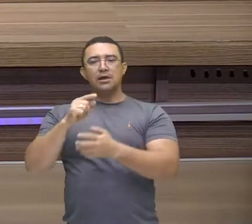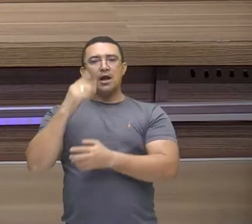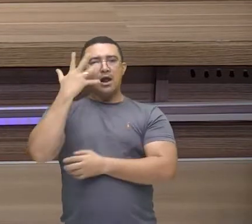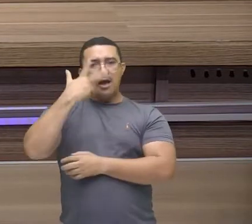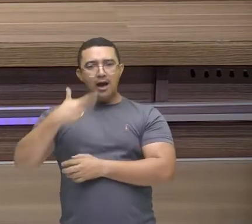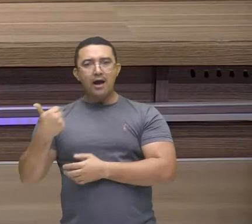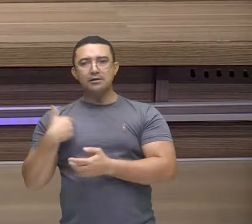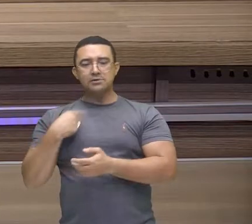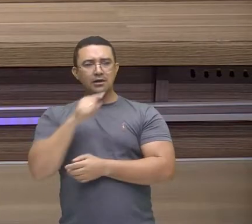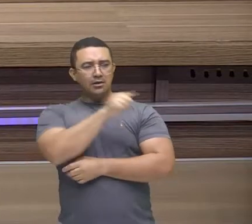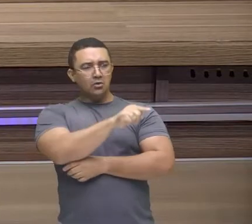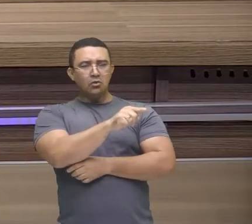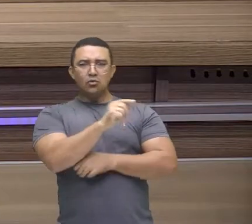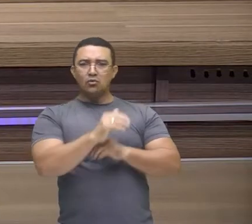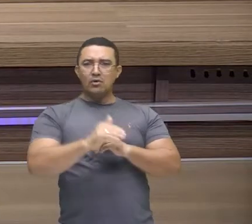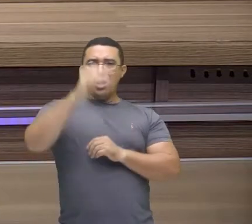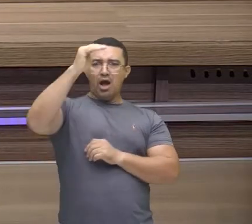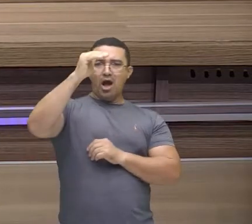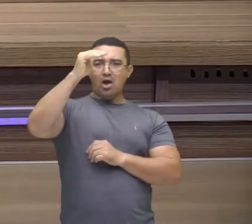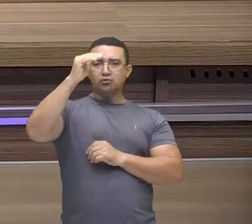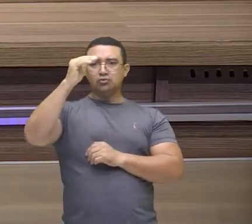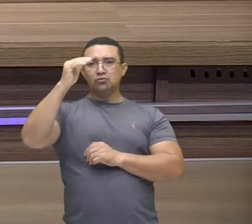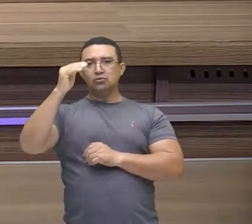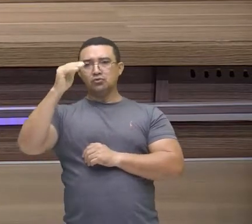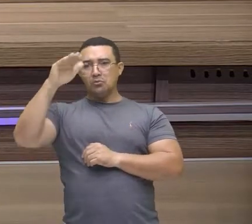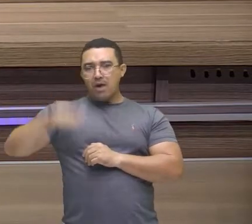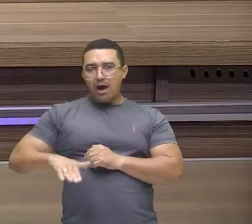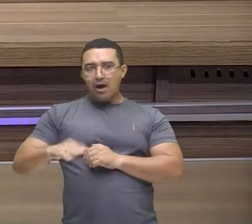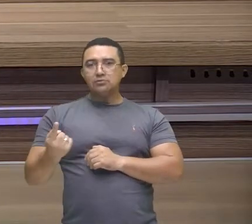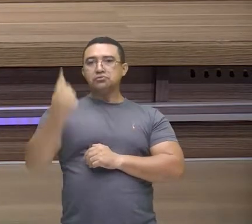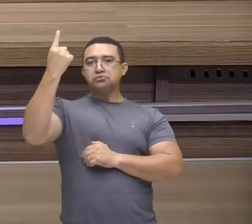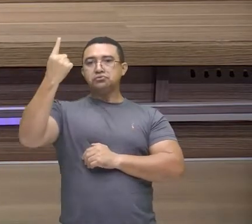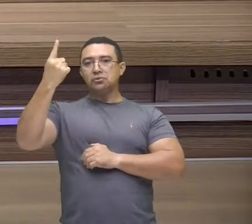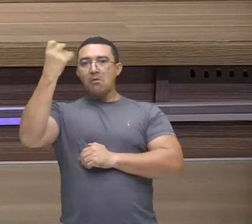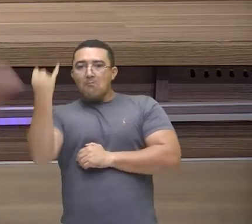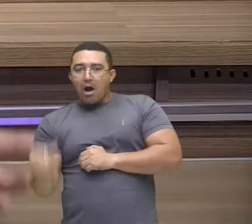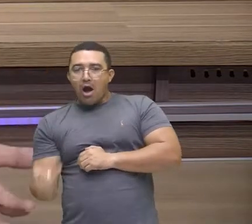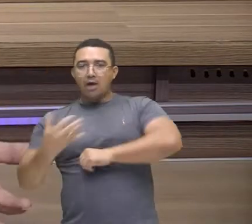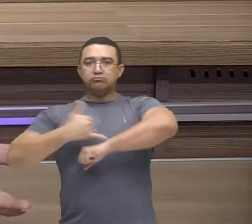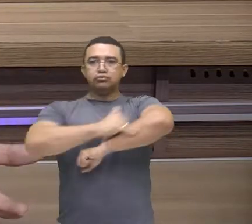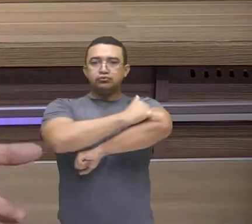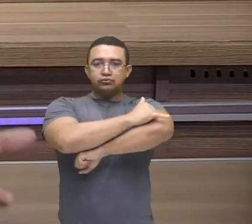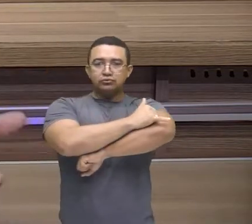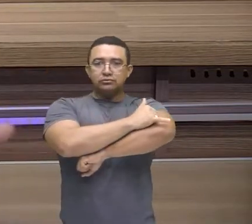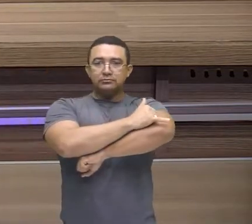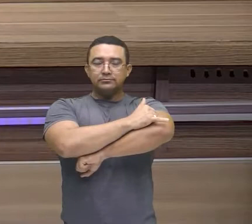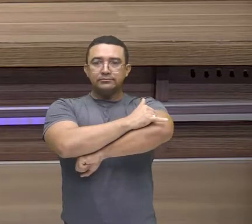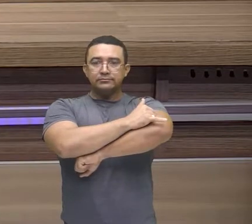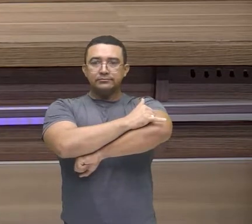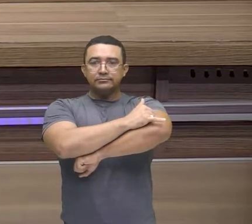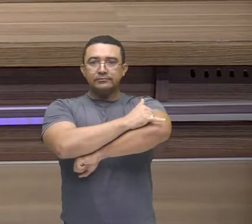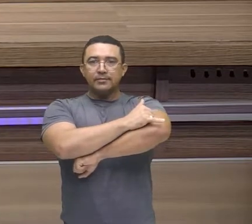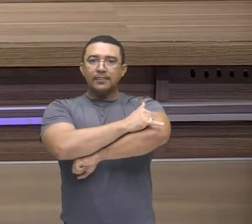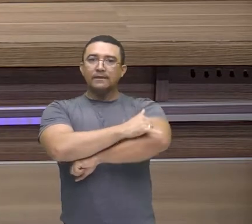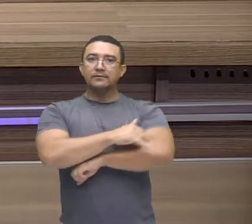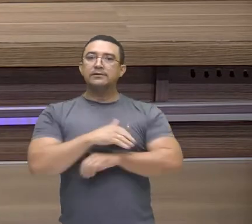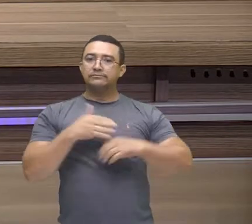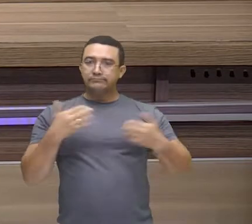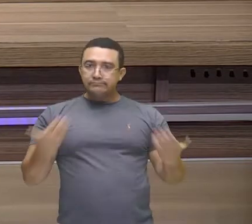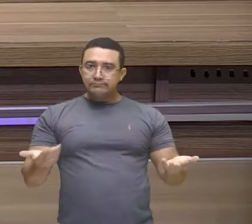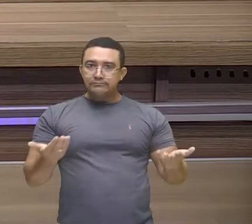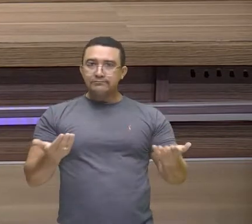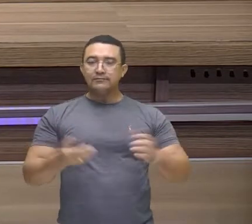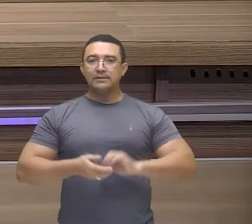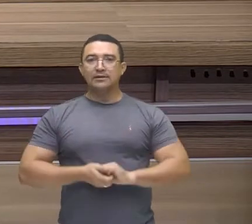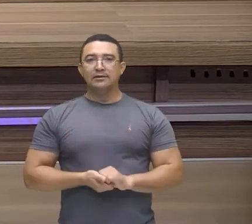um é maior do que o outro, um é mais forte, um é mais gordo, né? Tem o outro tá quase obeso, isso já é um